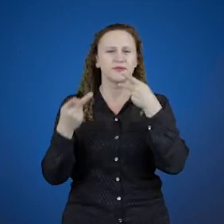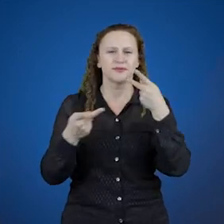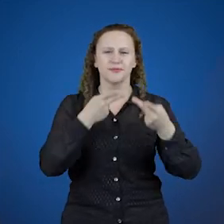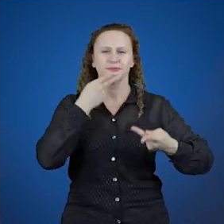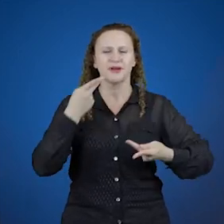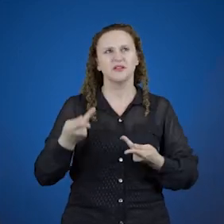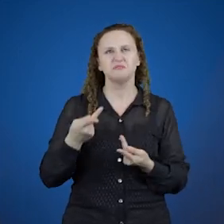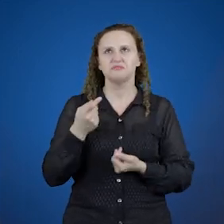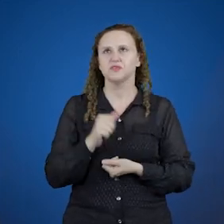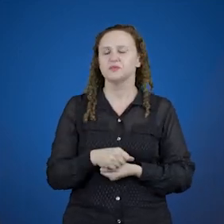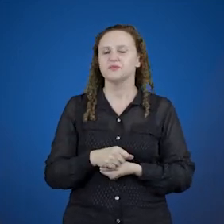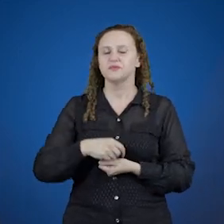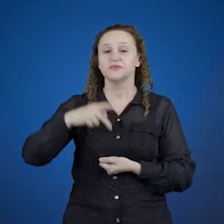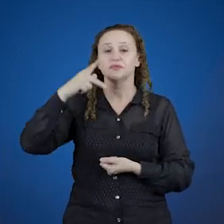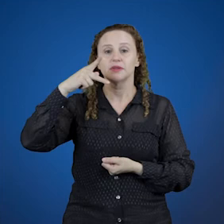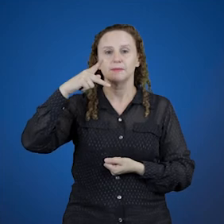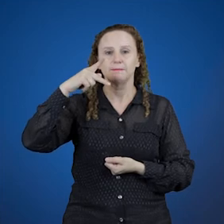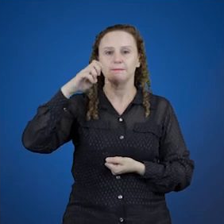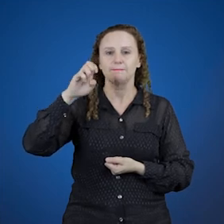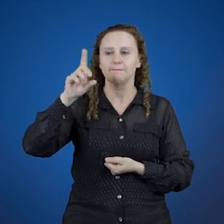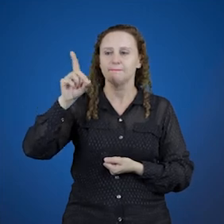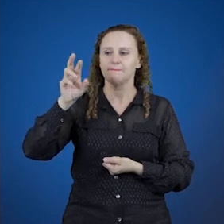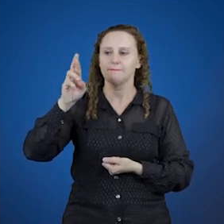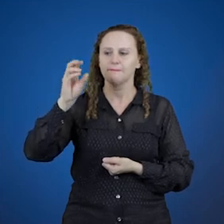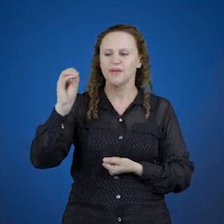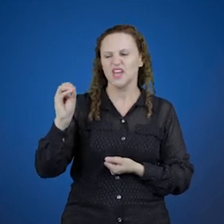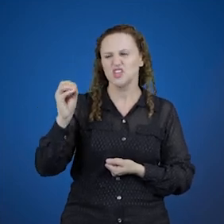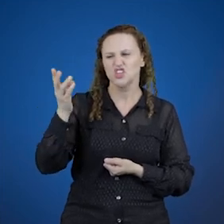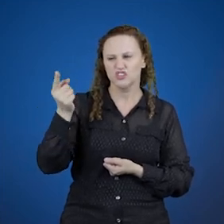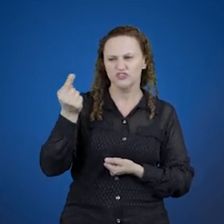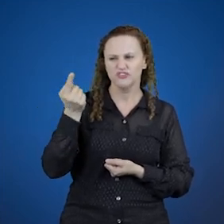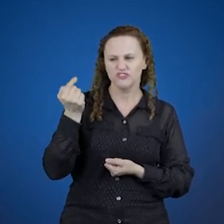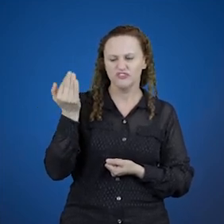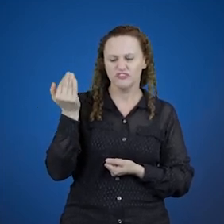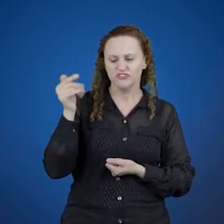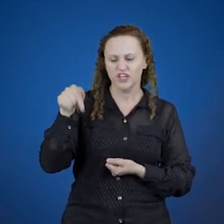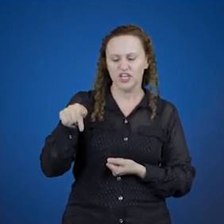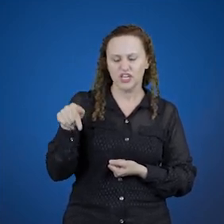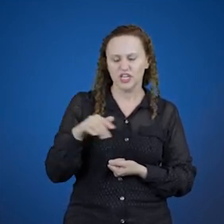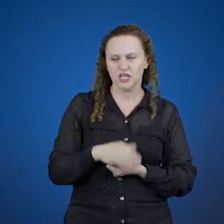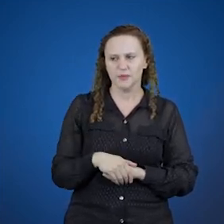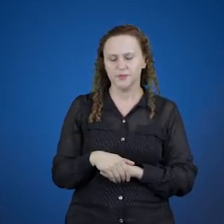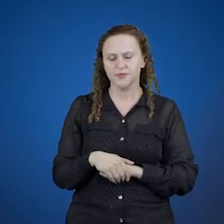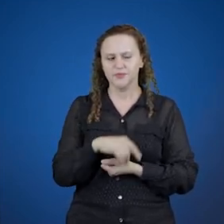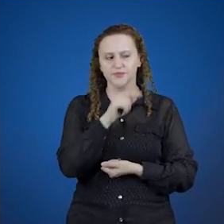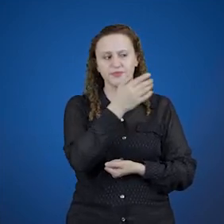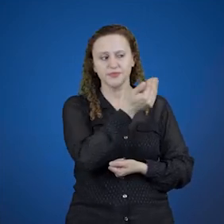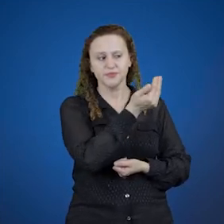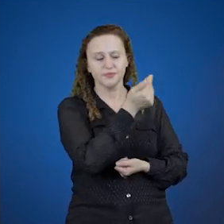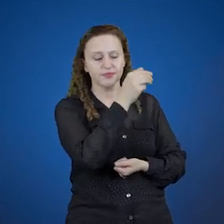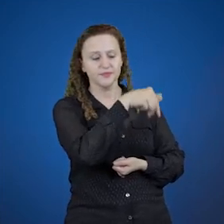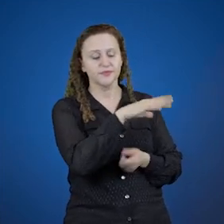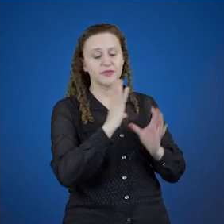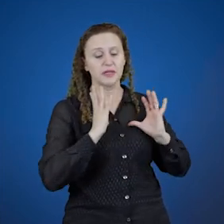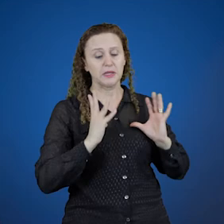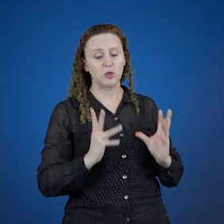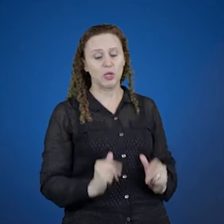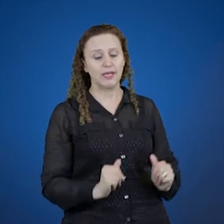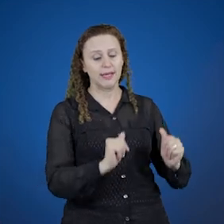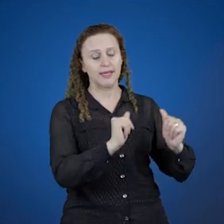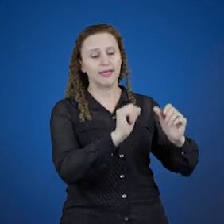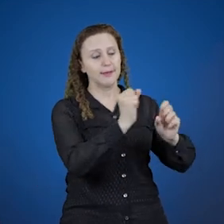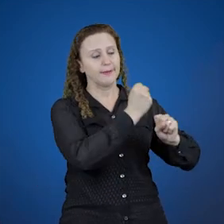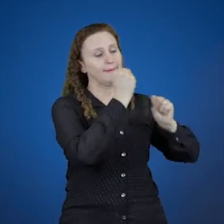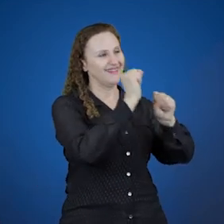quando falamos com alguém Pedro vem aqui Maria limpe a casa característico do